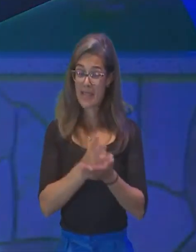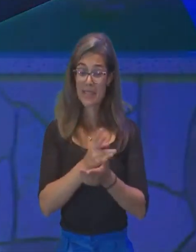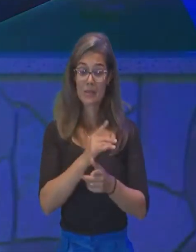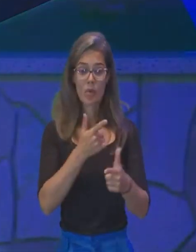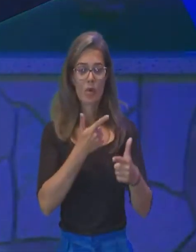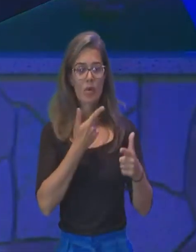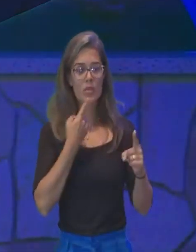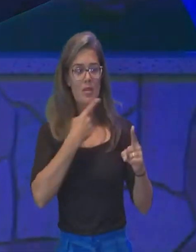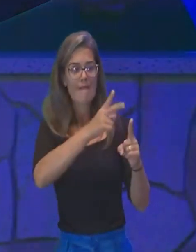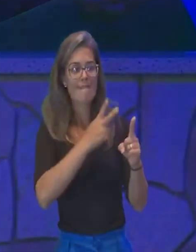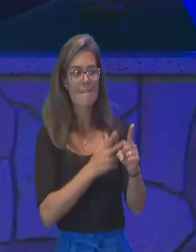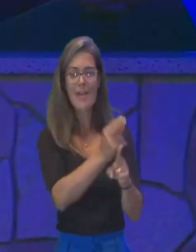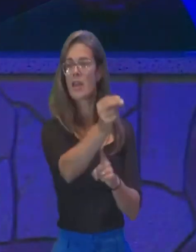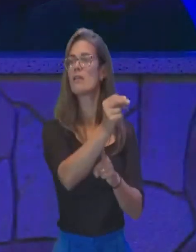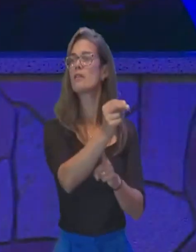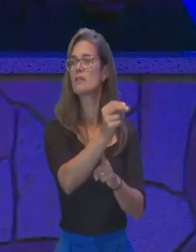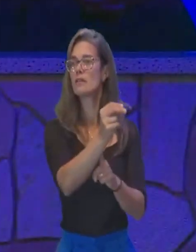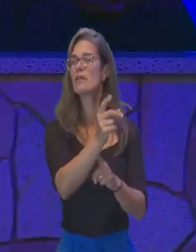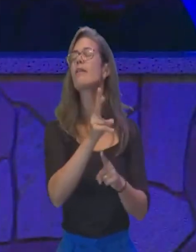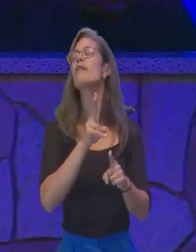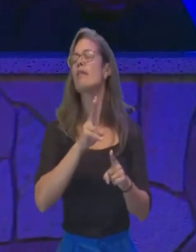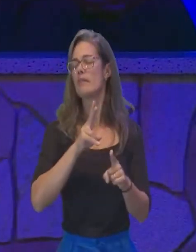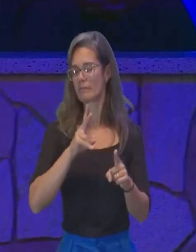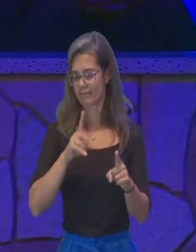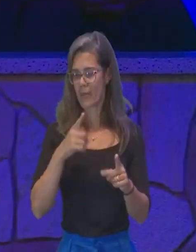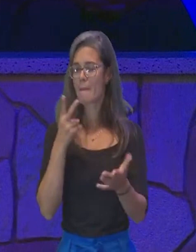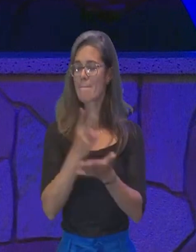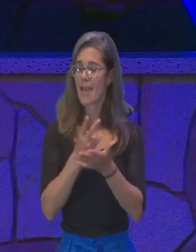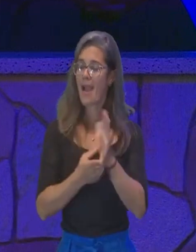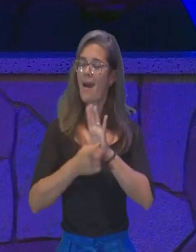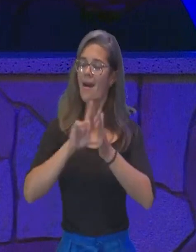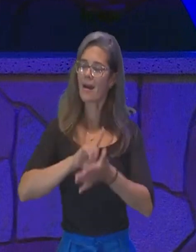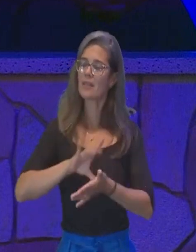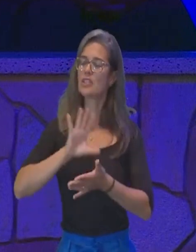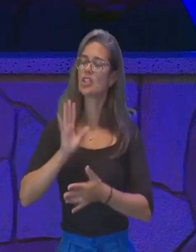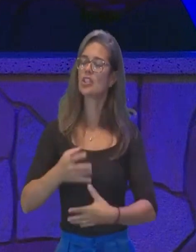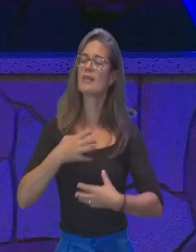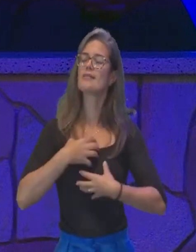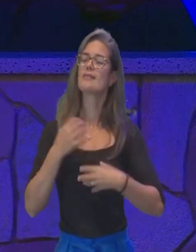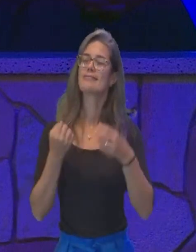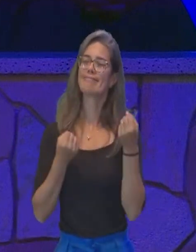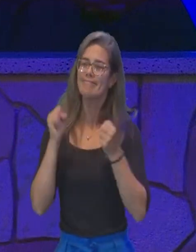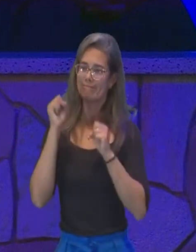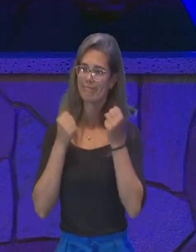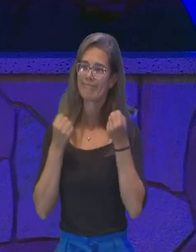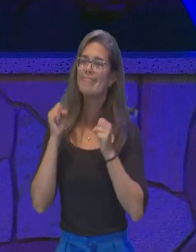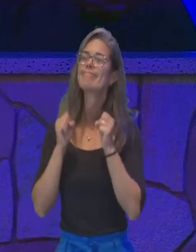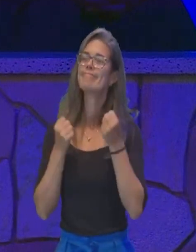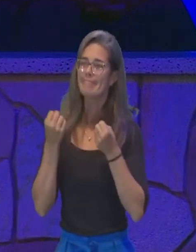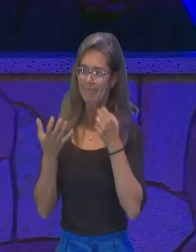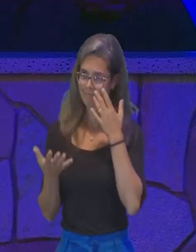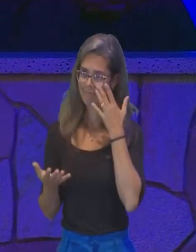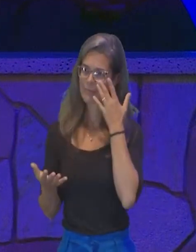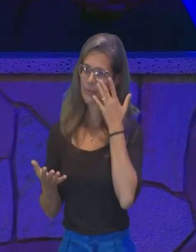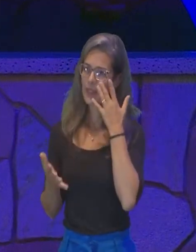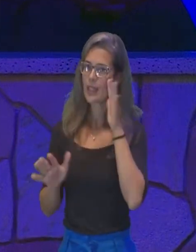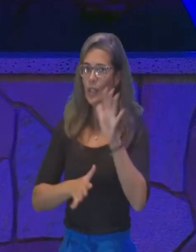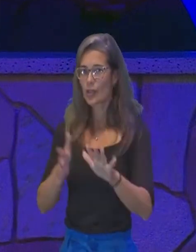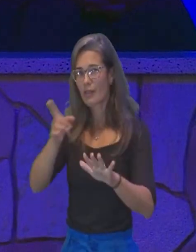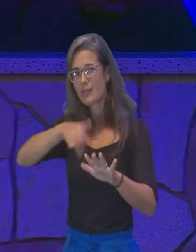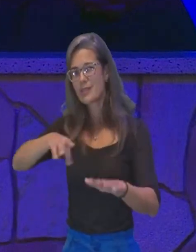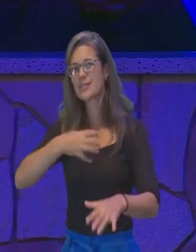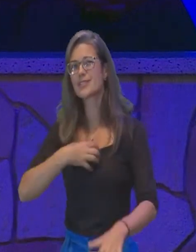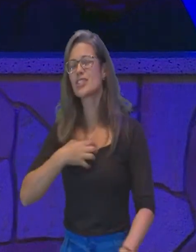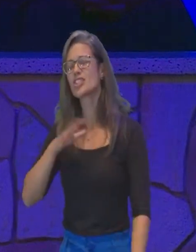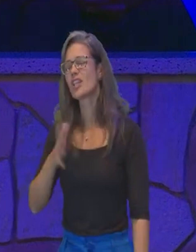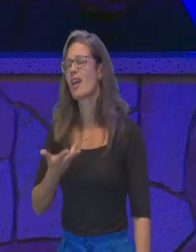querido. Elias enfrentou os profetas de Baal e gastou muita energia emocional e espiritual. Talvez você esteja assim